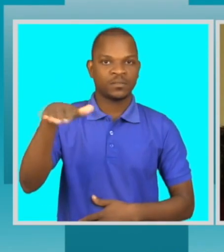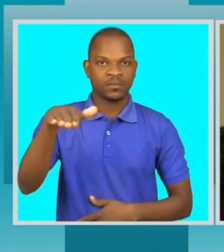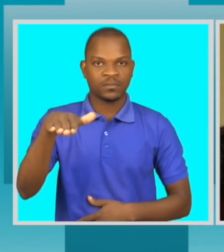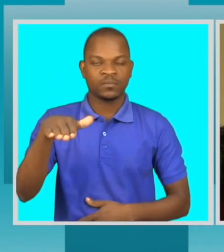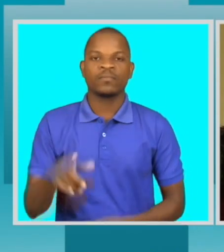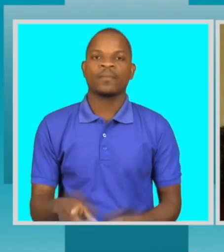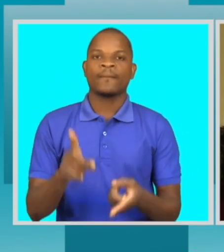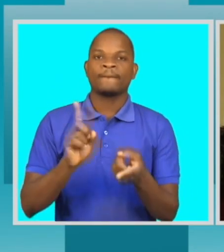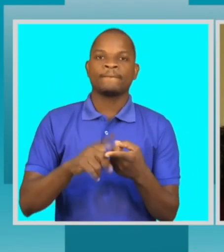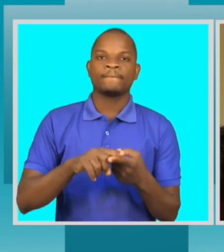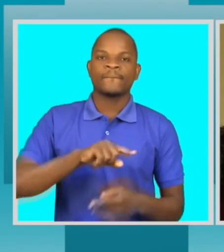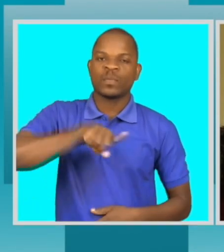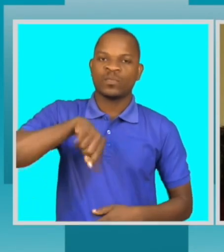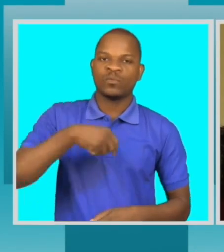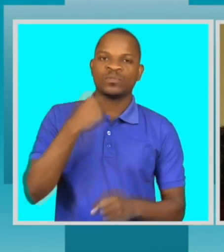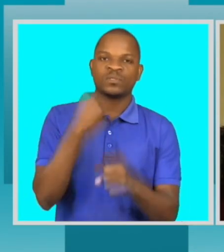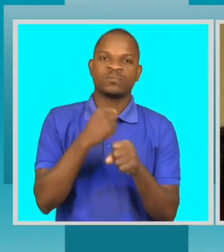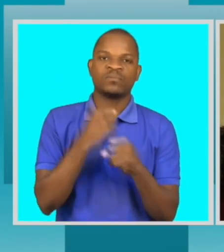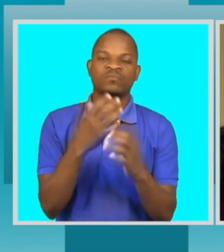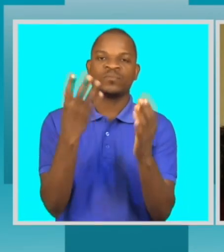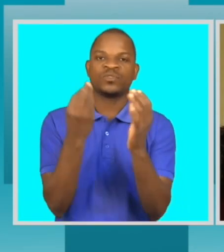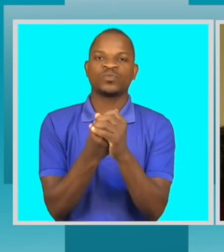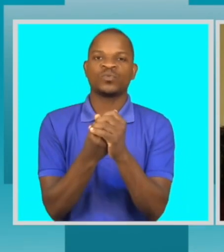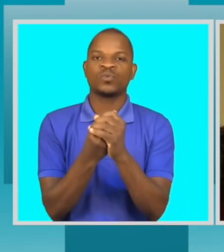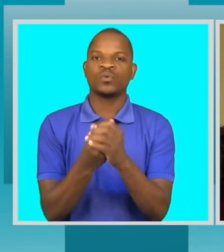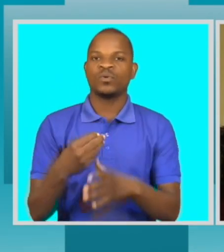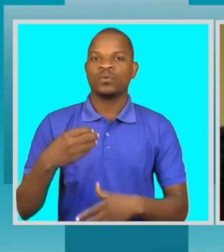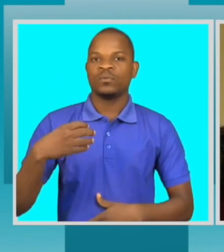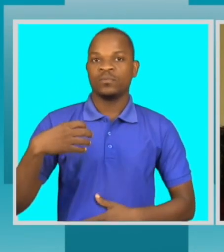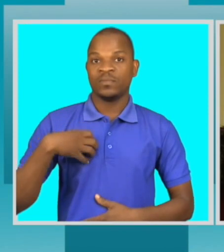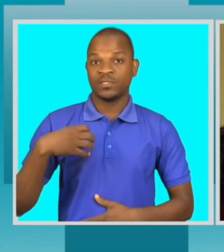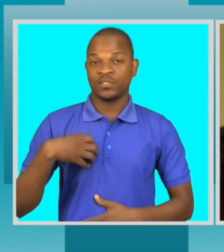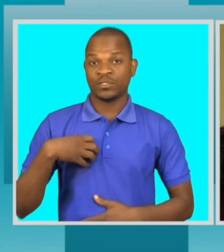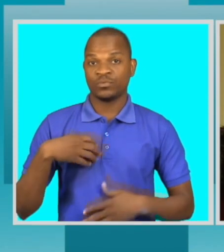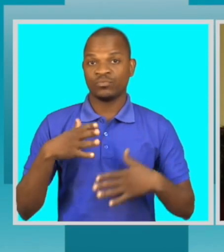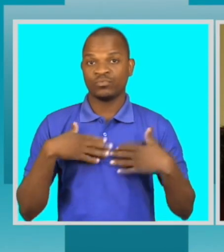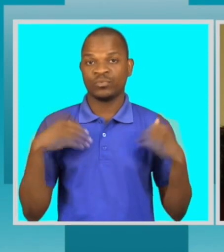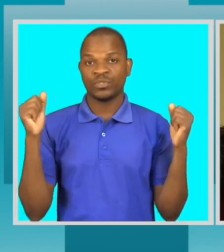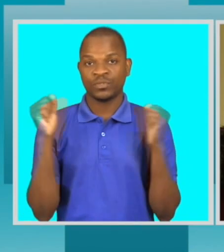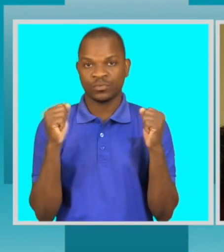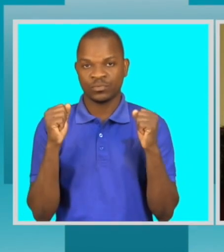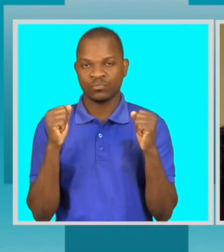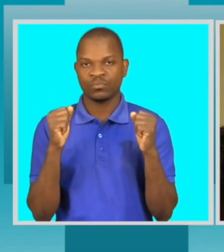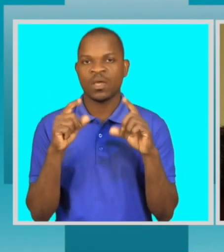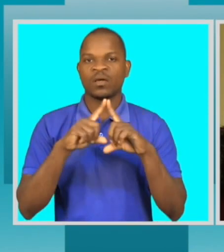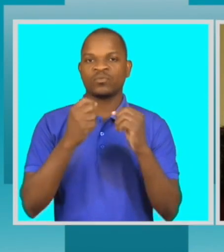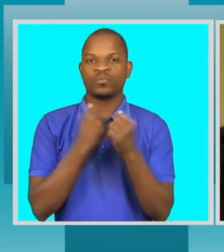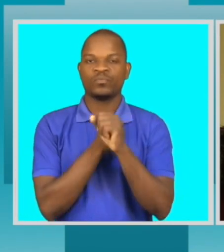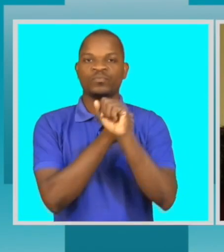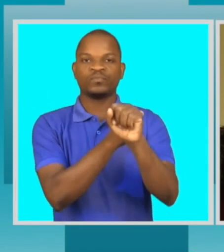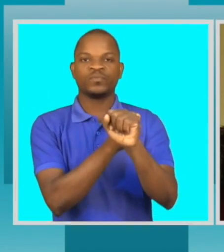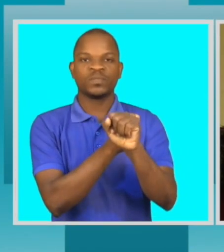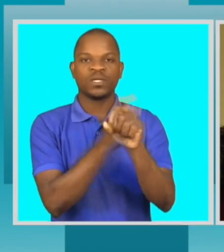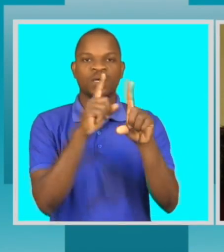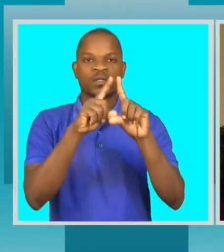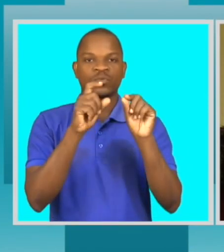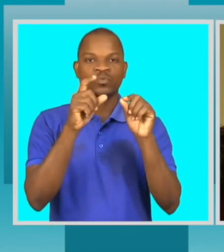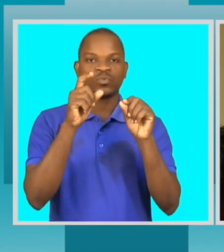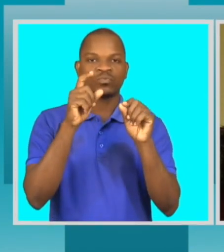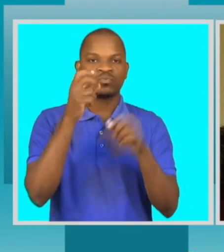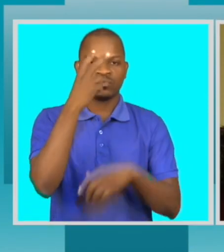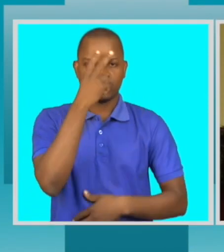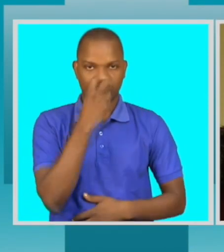da vida, com o Ministério de Saúde na prevenção da cegueira